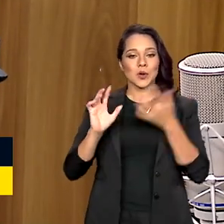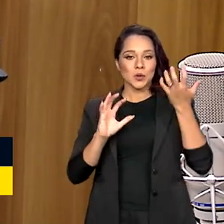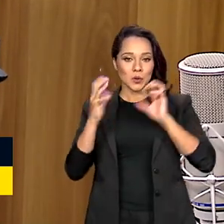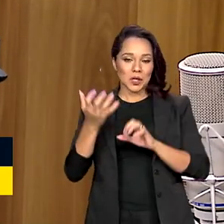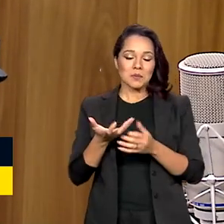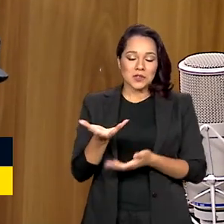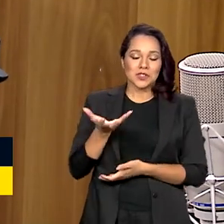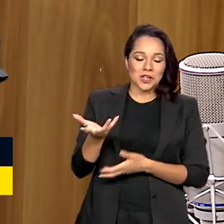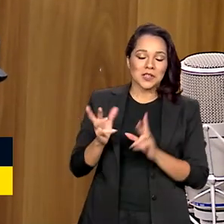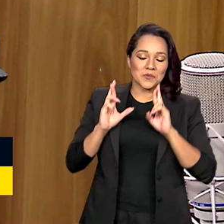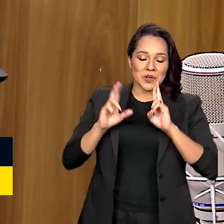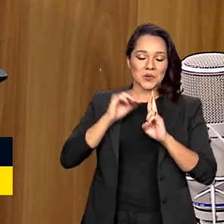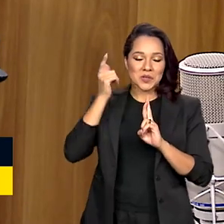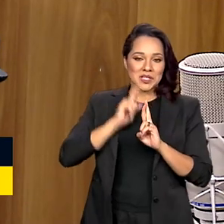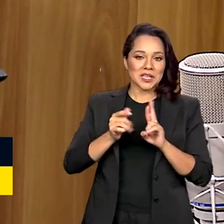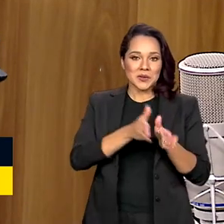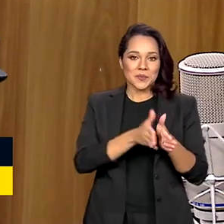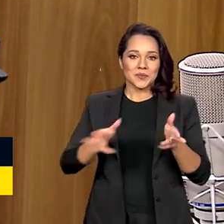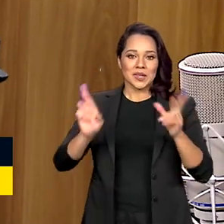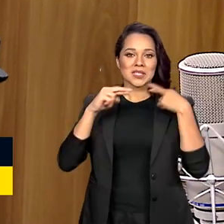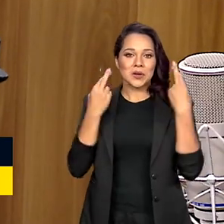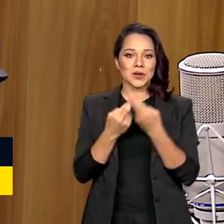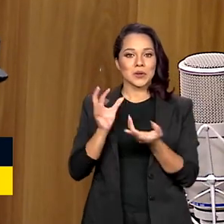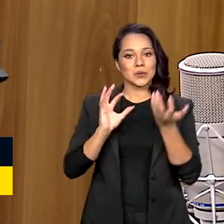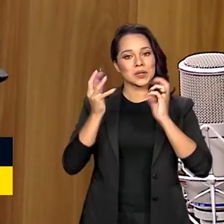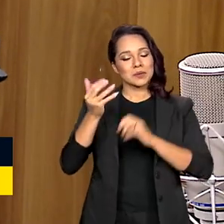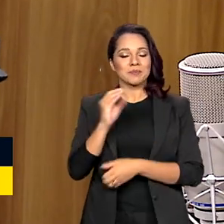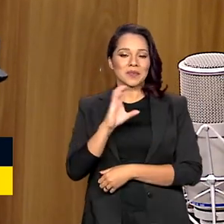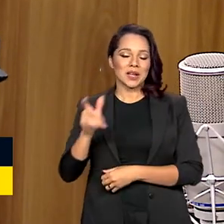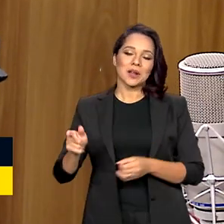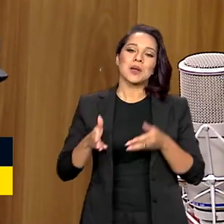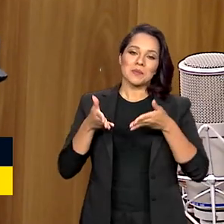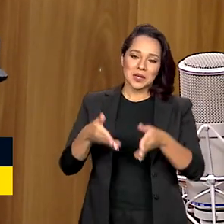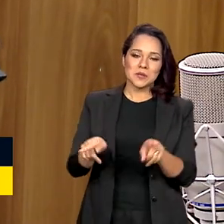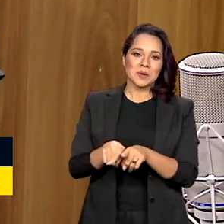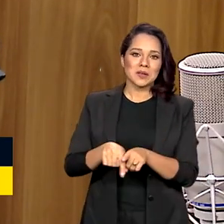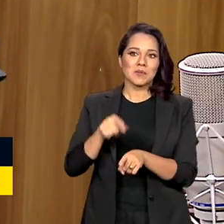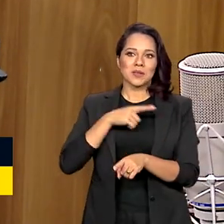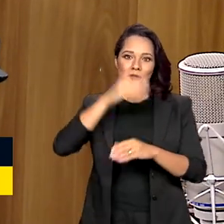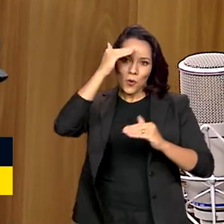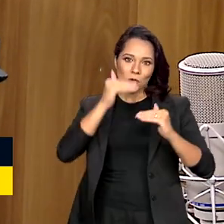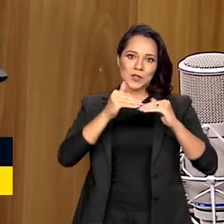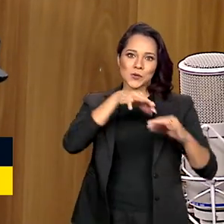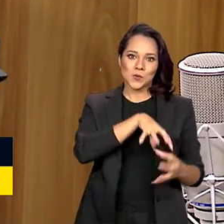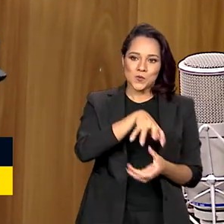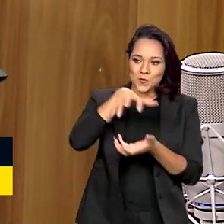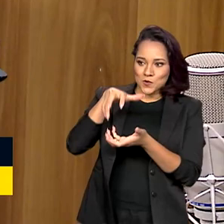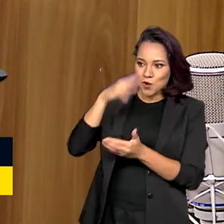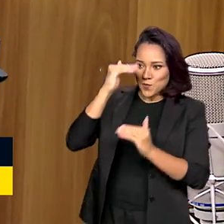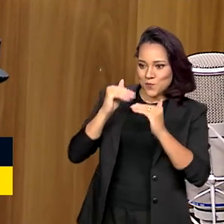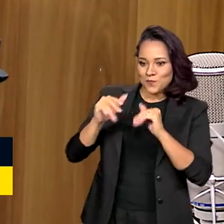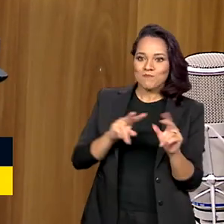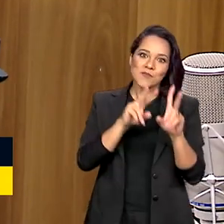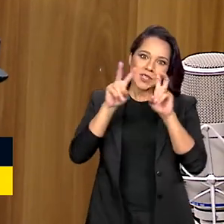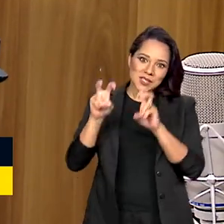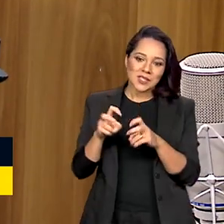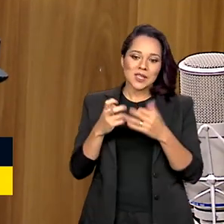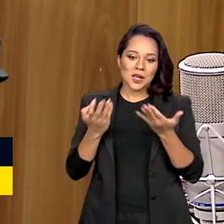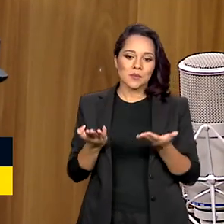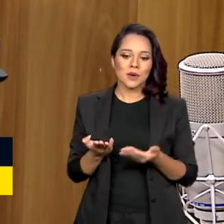E é isso que nós esperamos conseguir lá durante essa conferência. E, claro, participar buscando um consenso global para esse tema